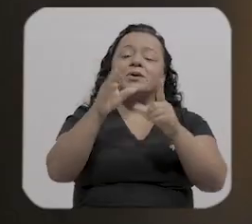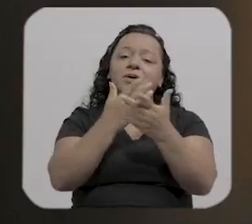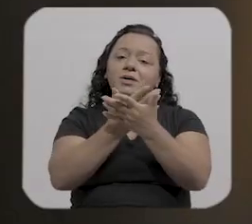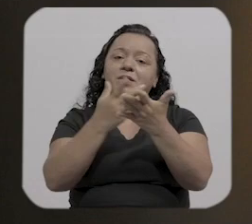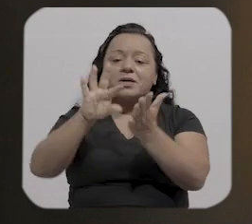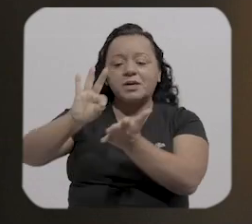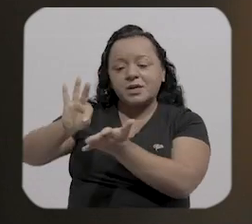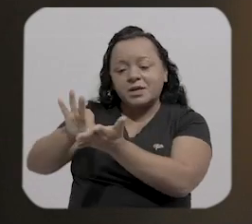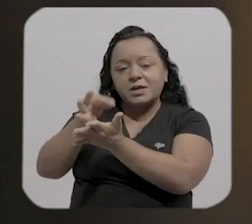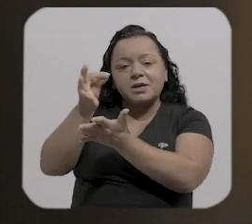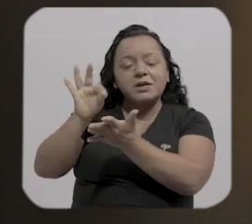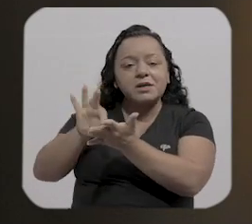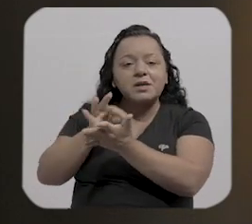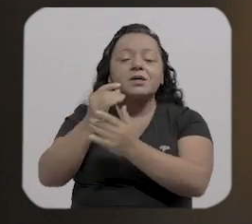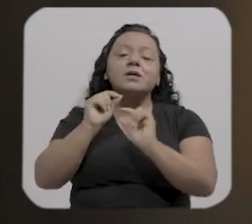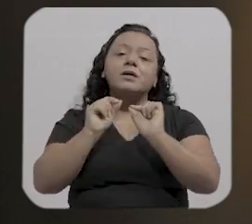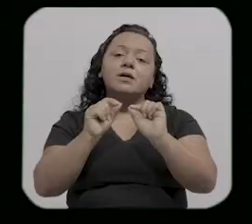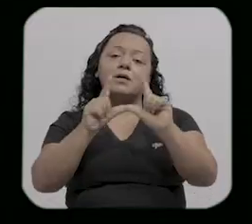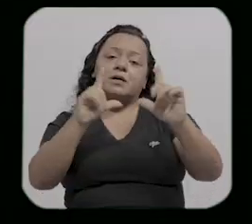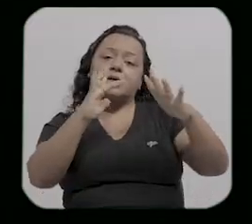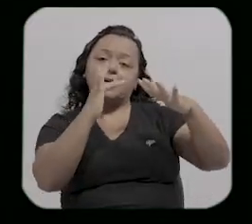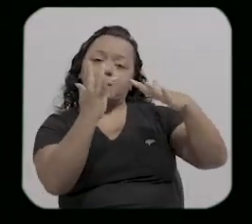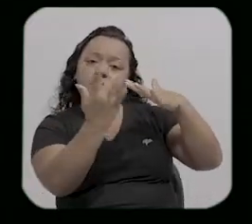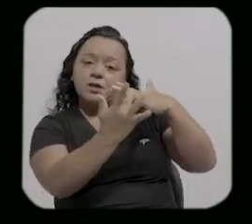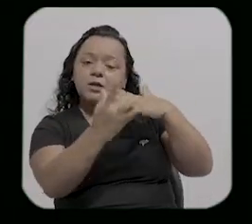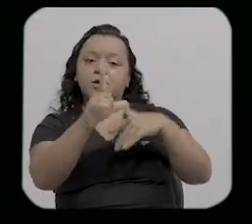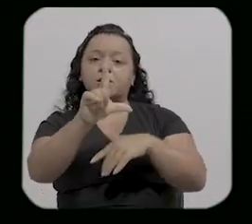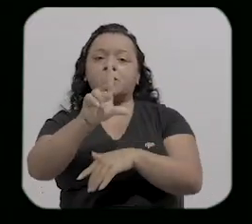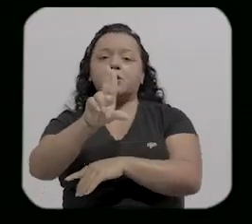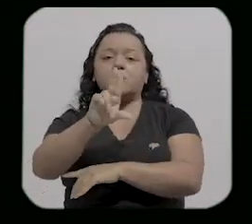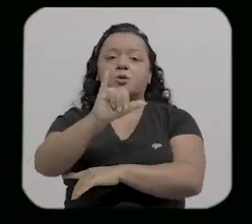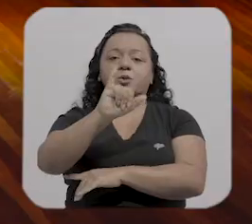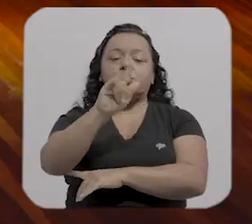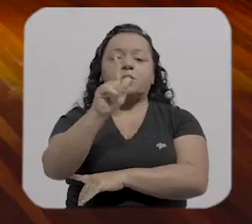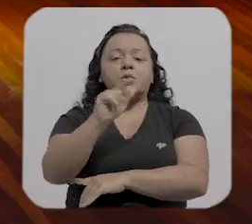Luiz Brito, também, inclusive, nosso convidado. A gente se vê por aqui. Tchau.